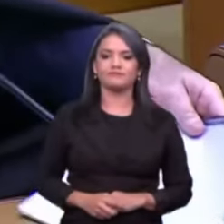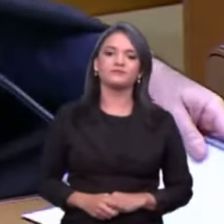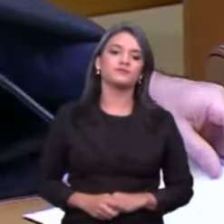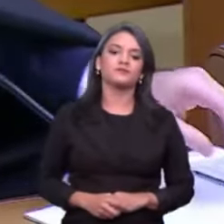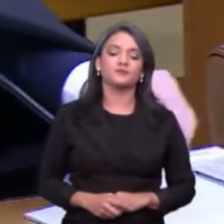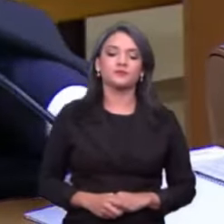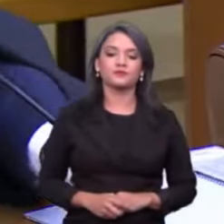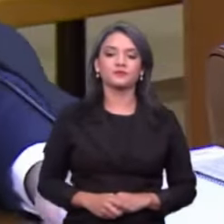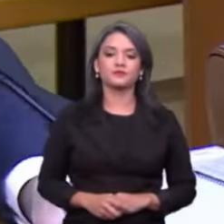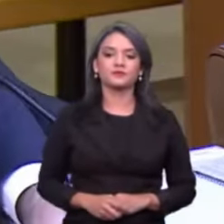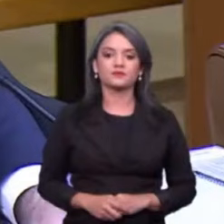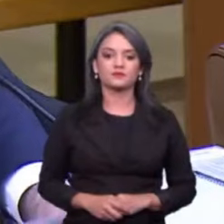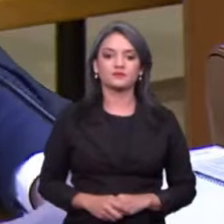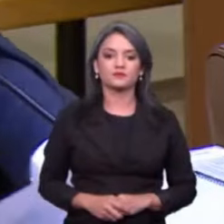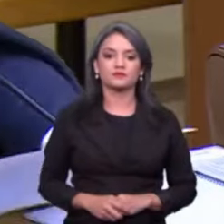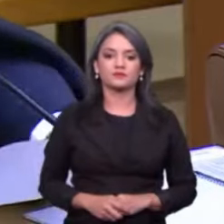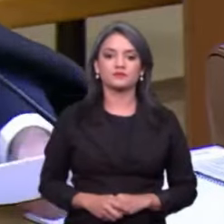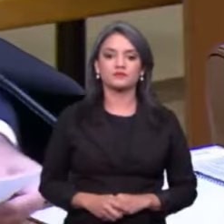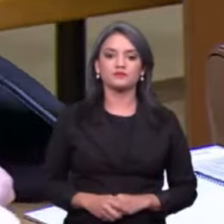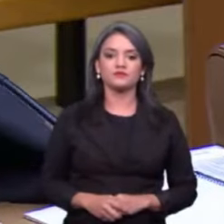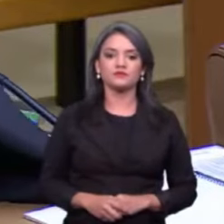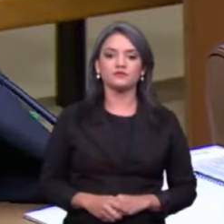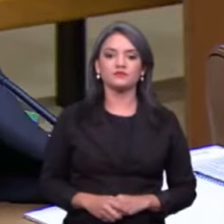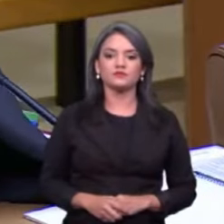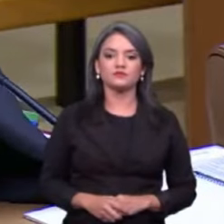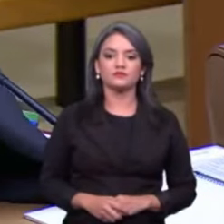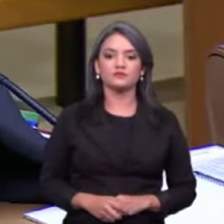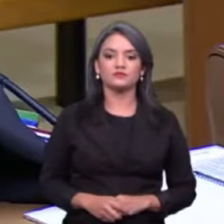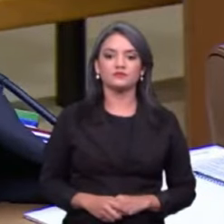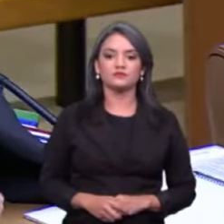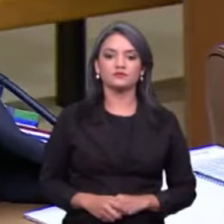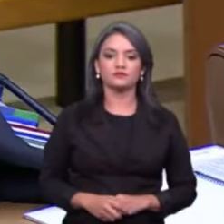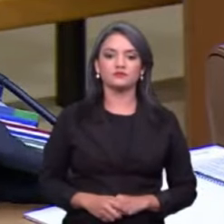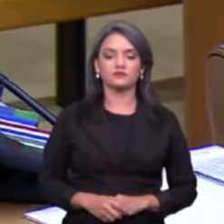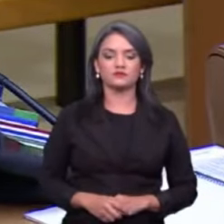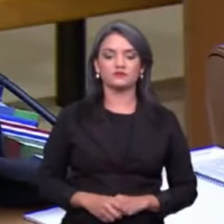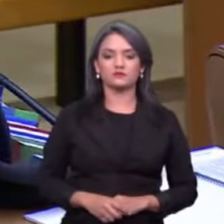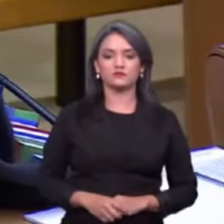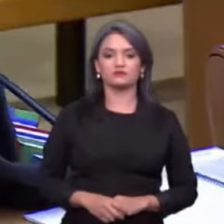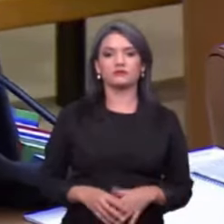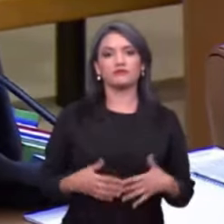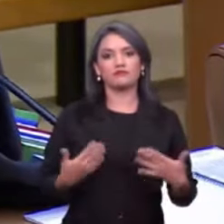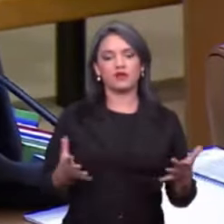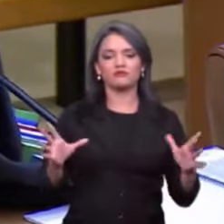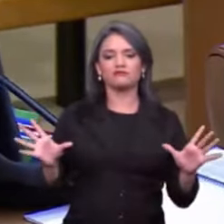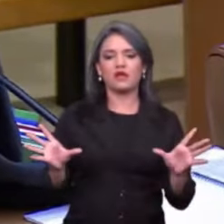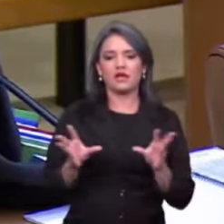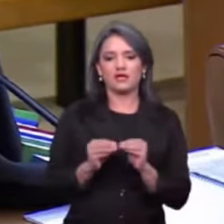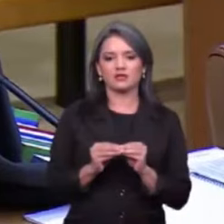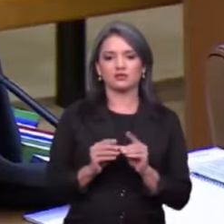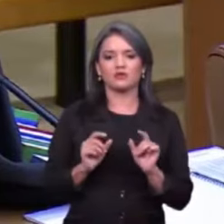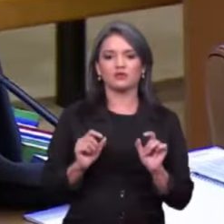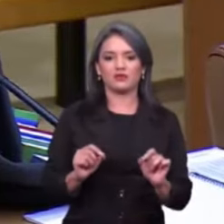Por tudo isso, eu entendo, em síntese, que a questão